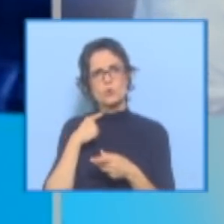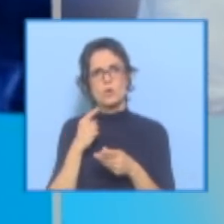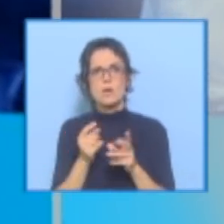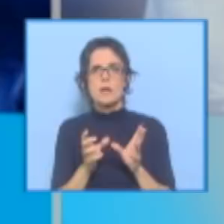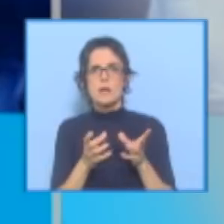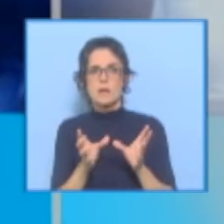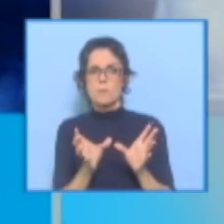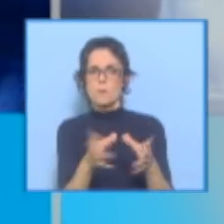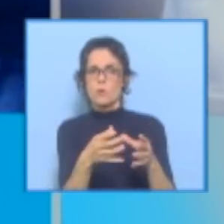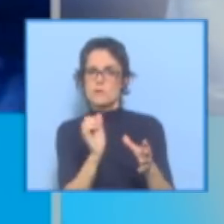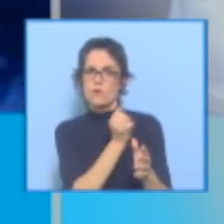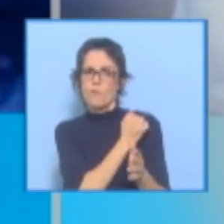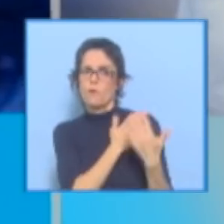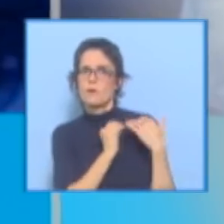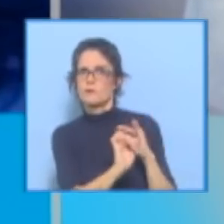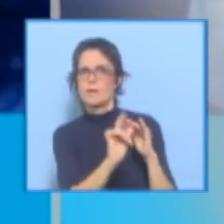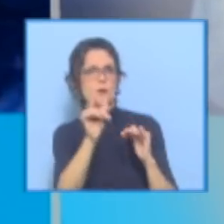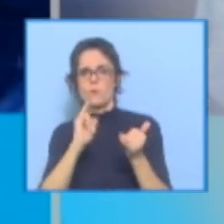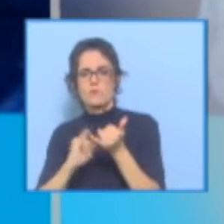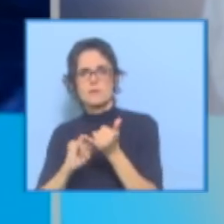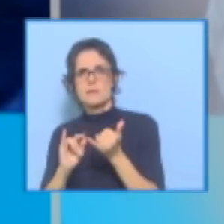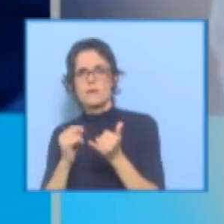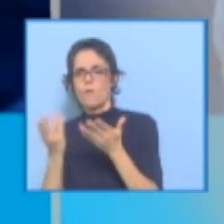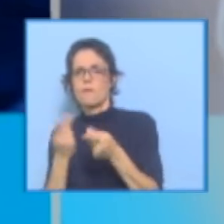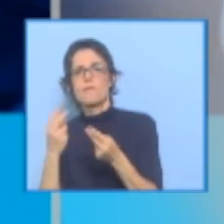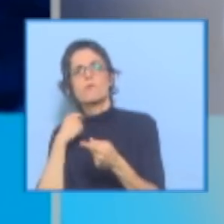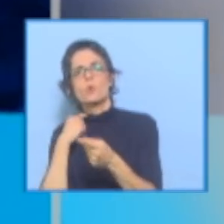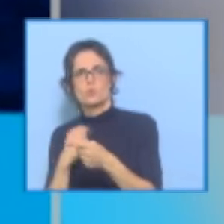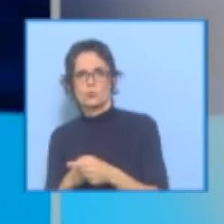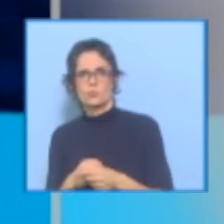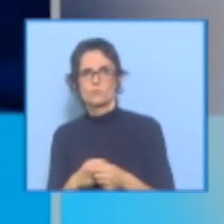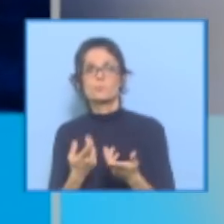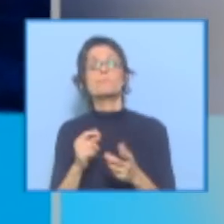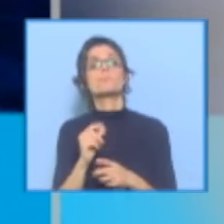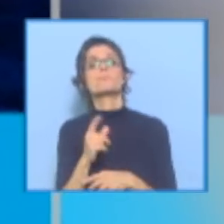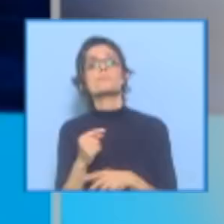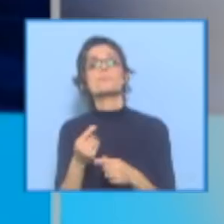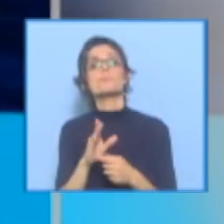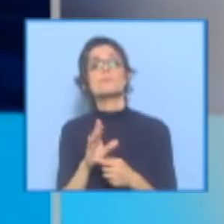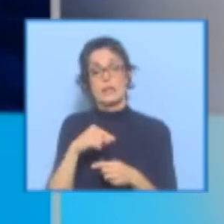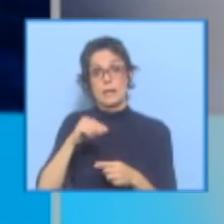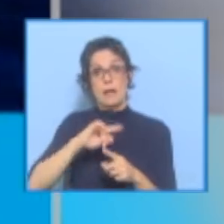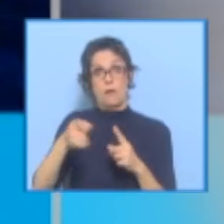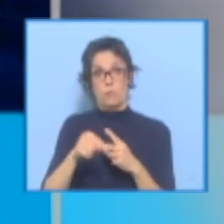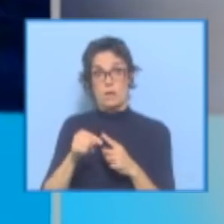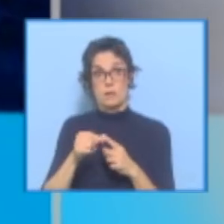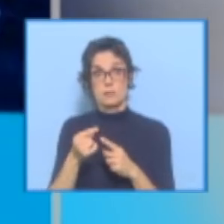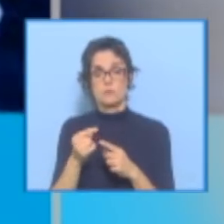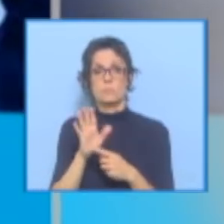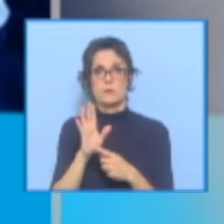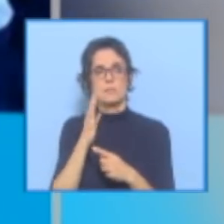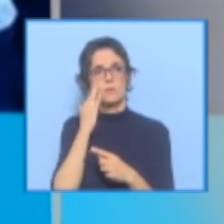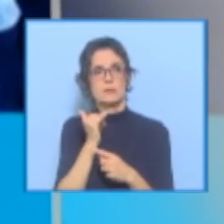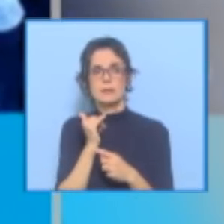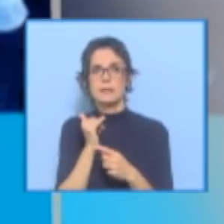de Estudantes. Depois, como estava a dizer, um dos papéis que temos tido neste ano, pelo menos, é tentar criar ligação entre os